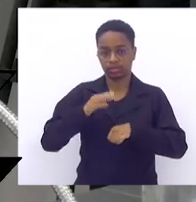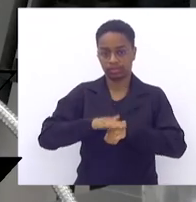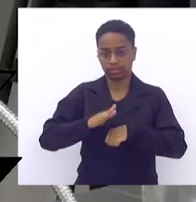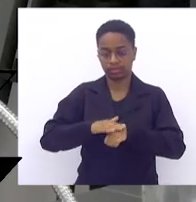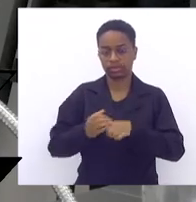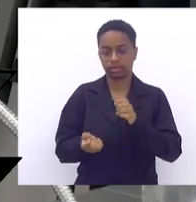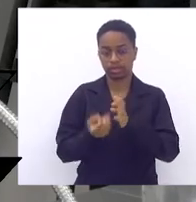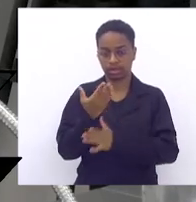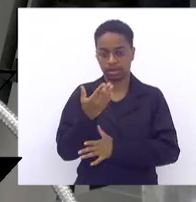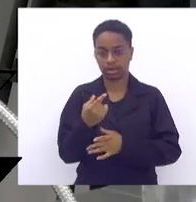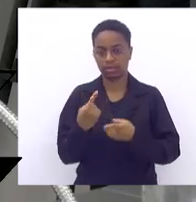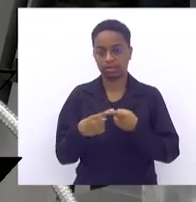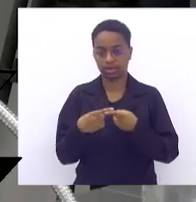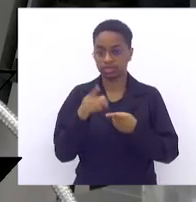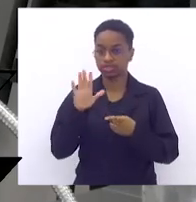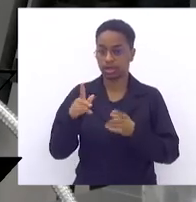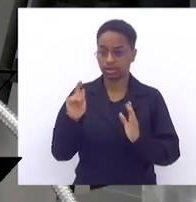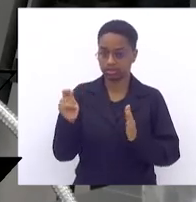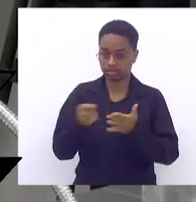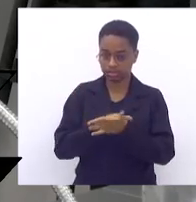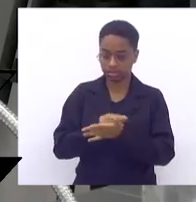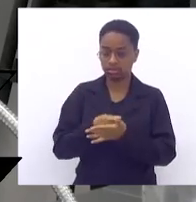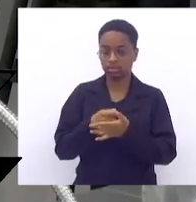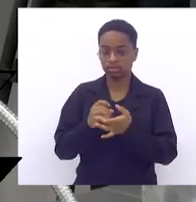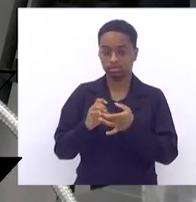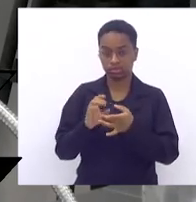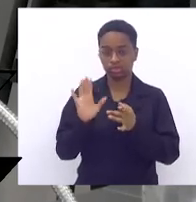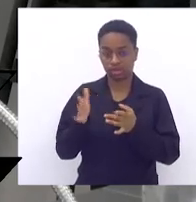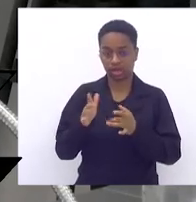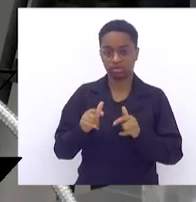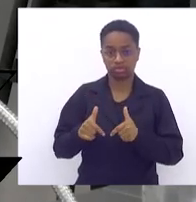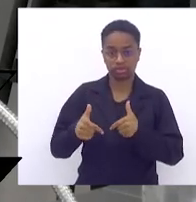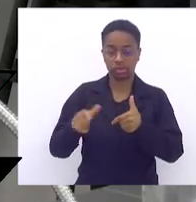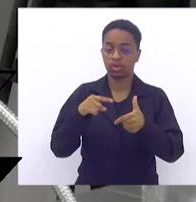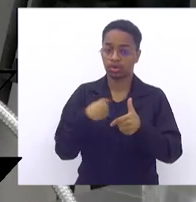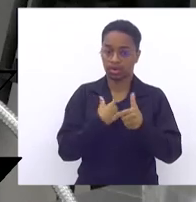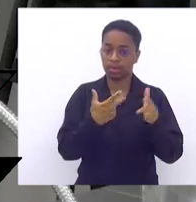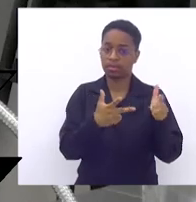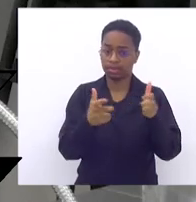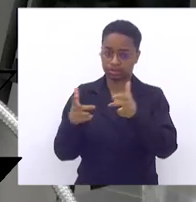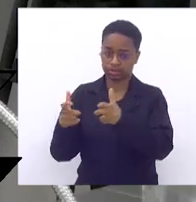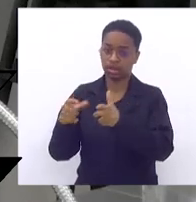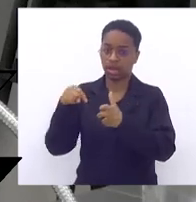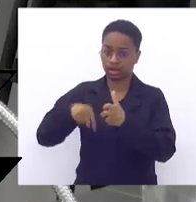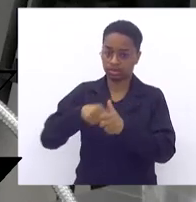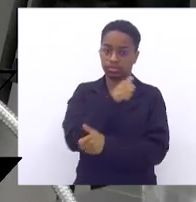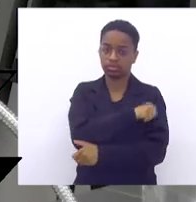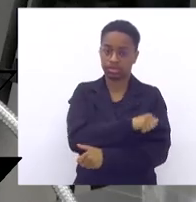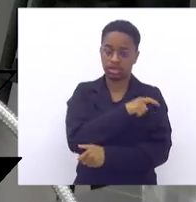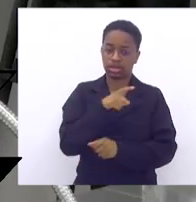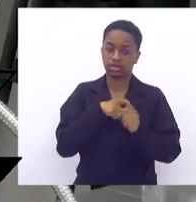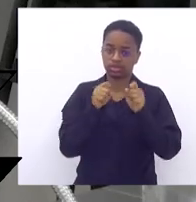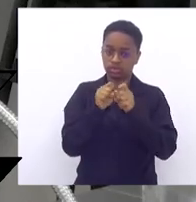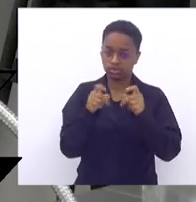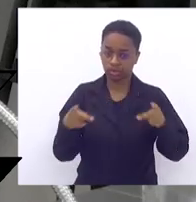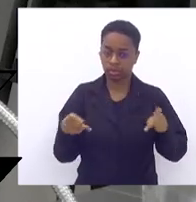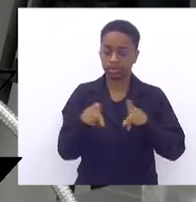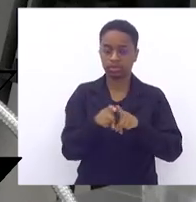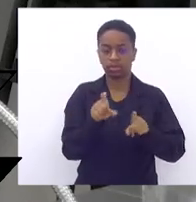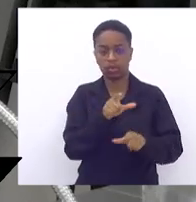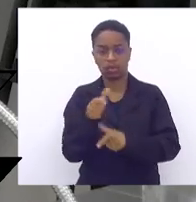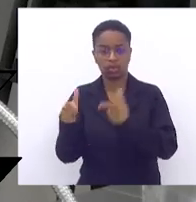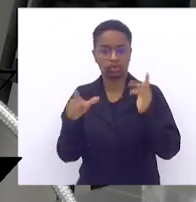que já está sancionada em prática e a gente percebe já em todo o Estado do Rio de Janeiro, shopping centers, vários